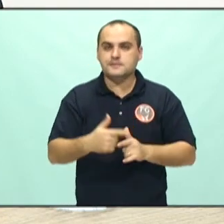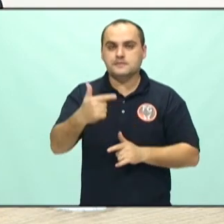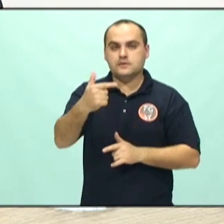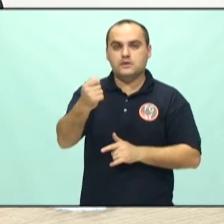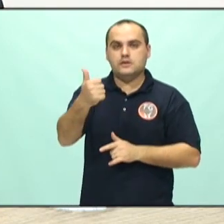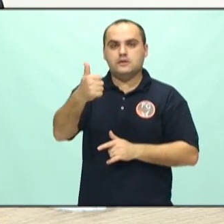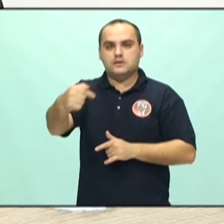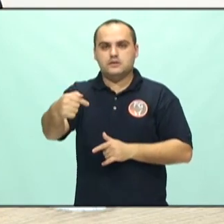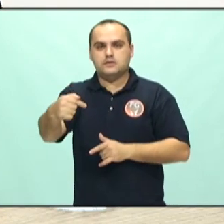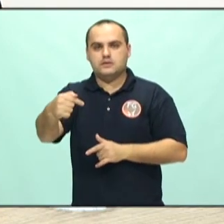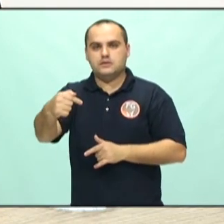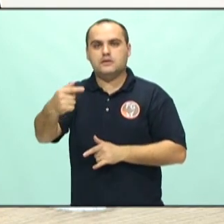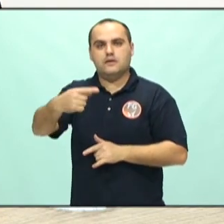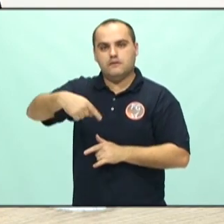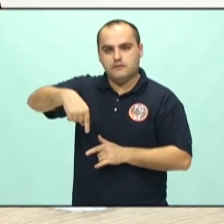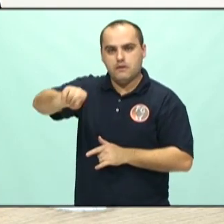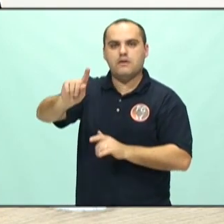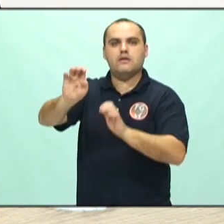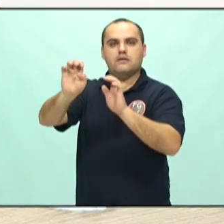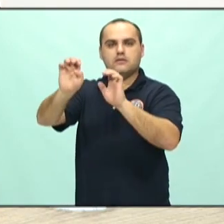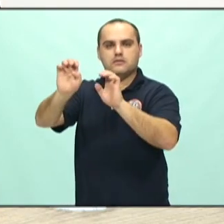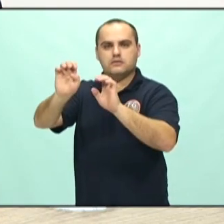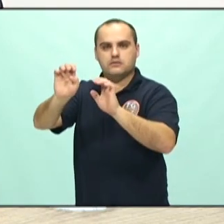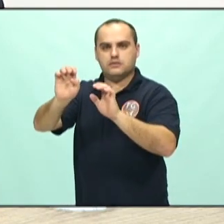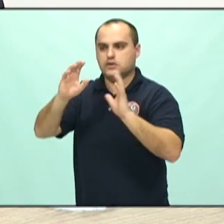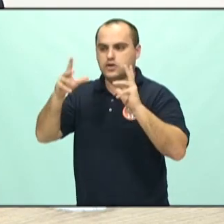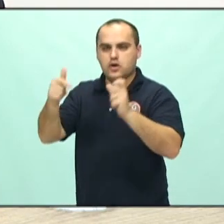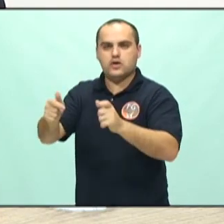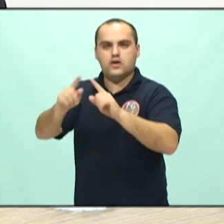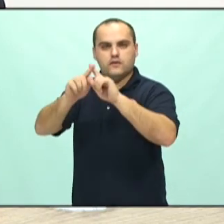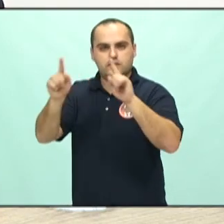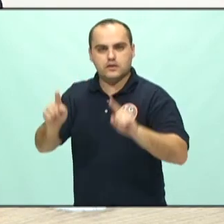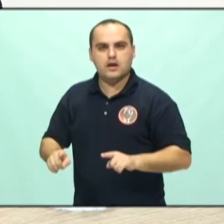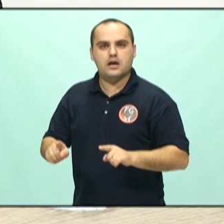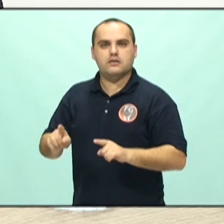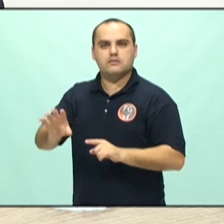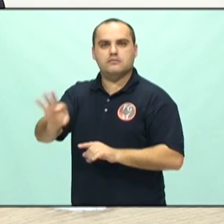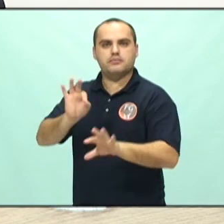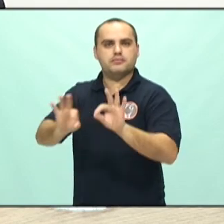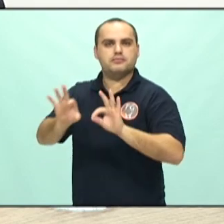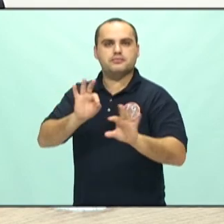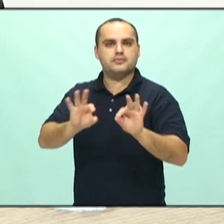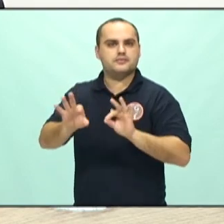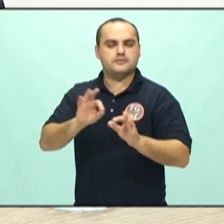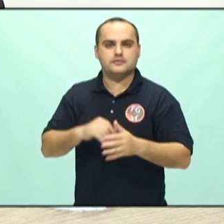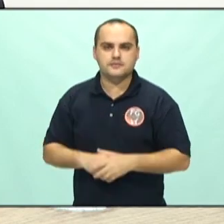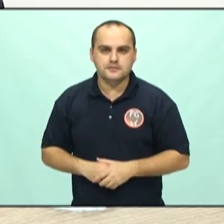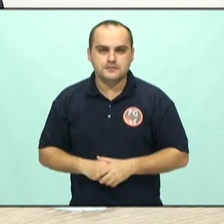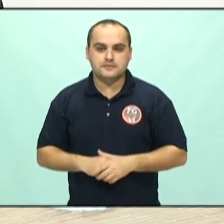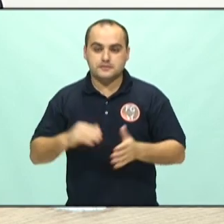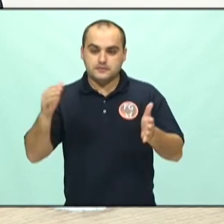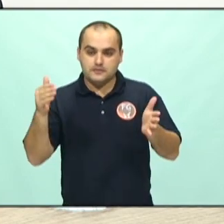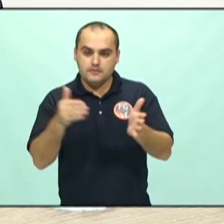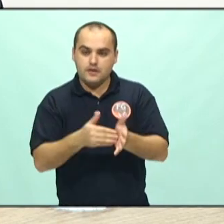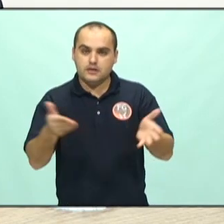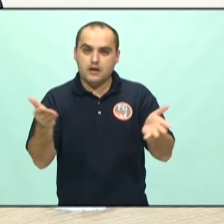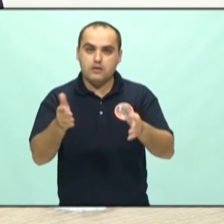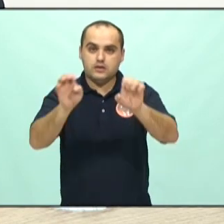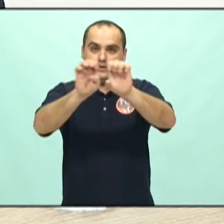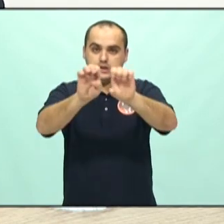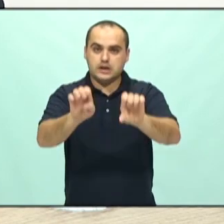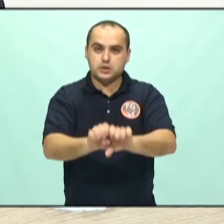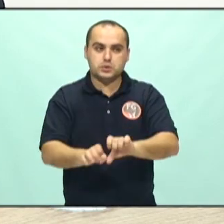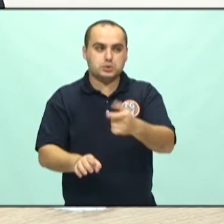o regime estatutário. Lá os servidores são seletistas. E até hoje não foi, né, concluído esse estatuto do